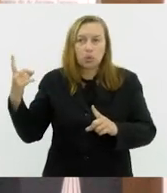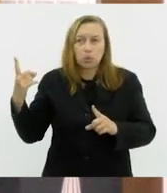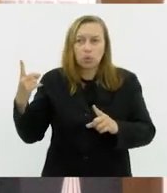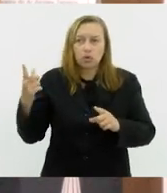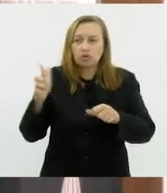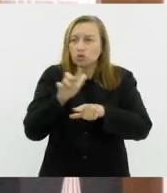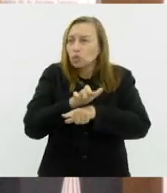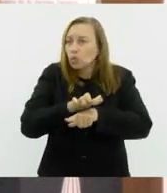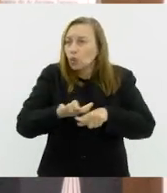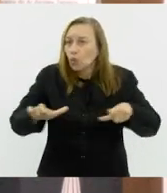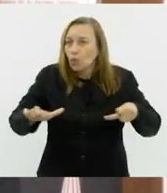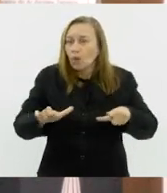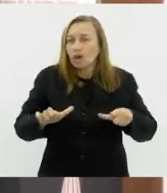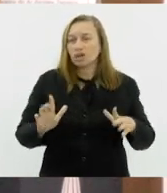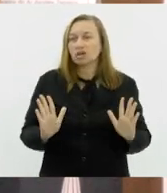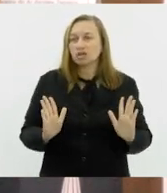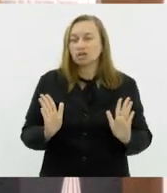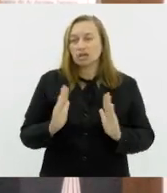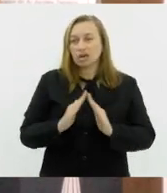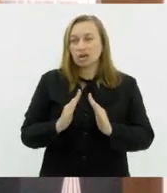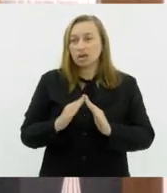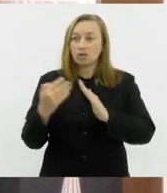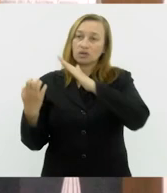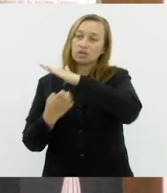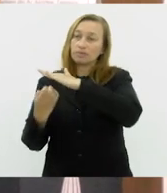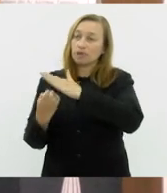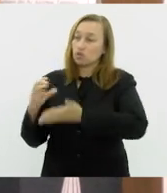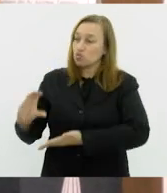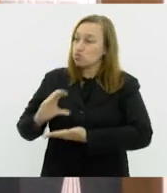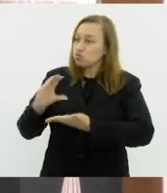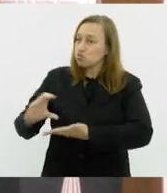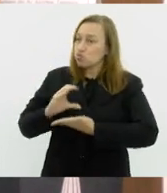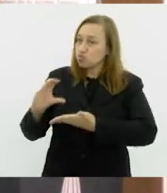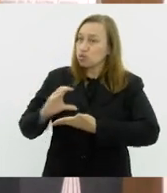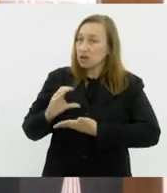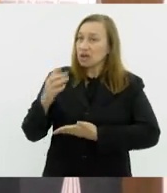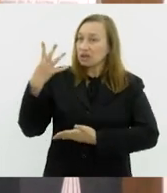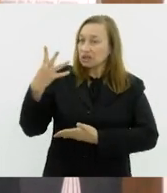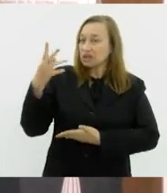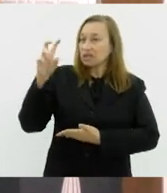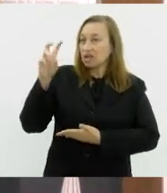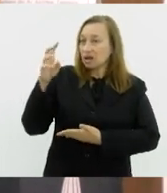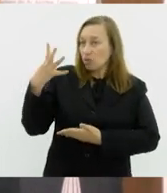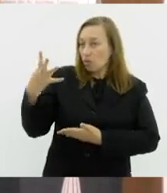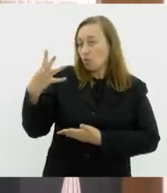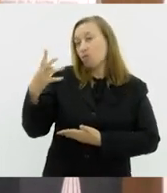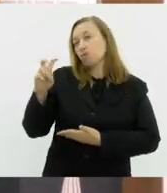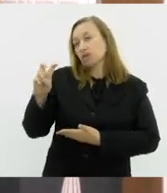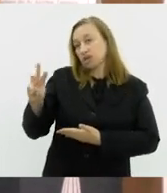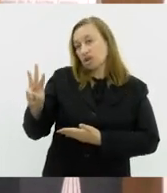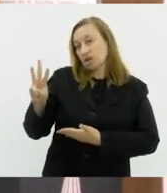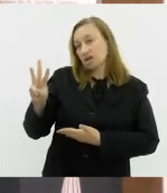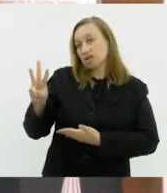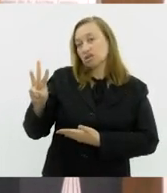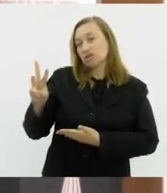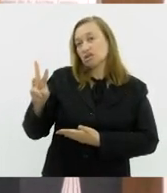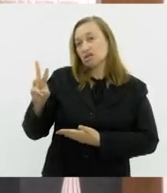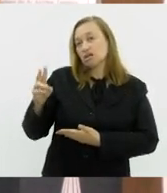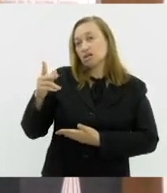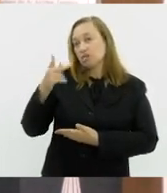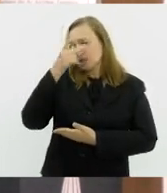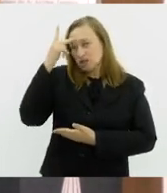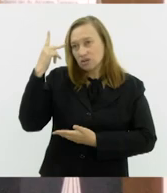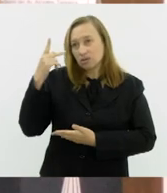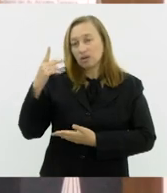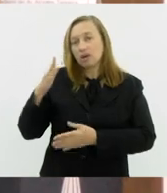casas, com as empresas que querem ganhar dinheiro levando 3 ou 4 passageiros, que valem mais do que os 400 mil